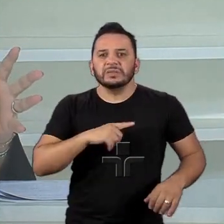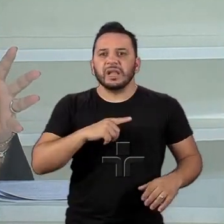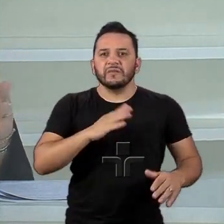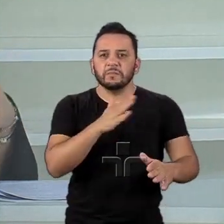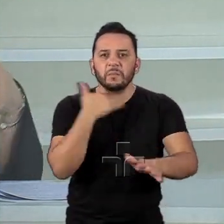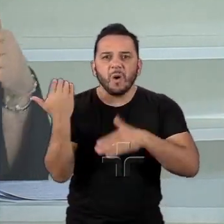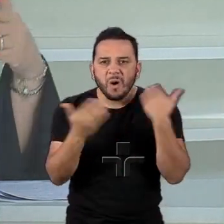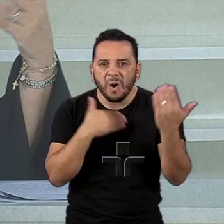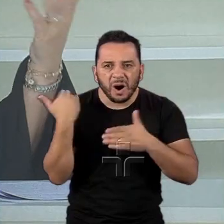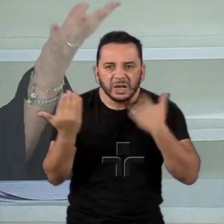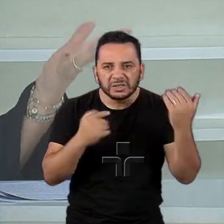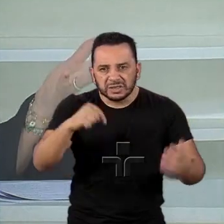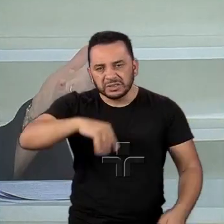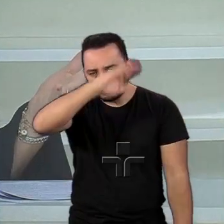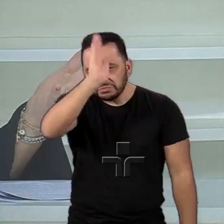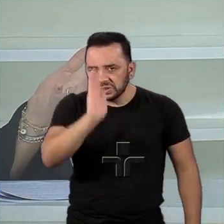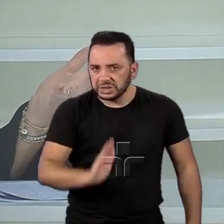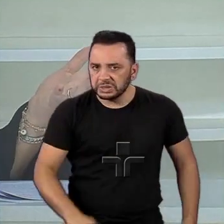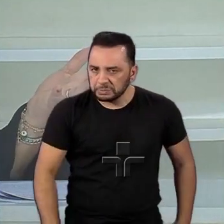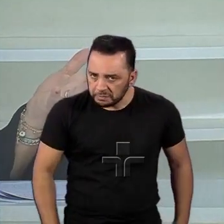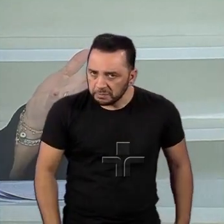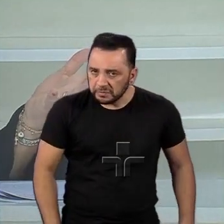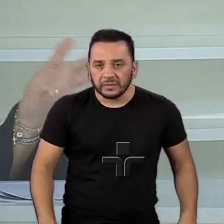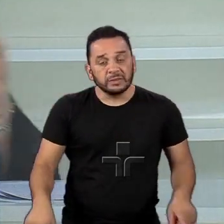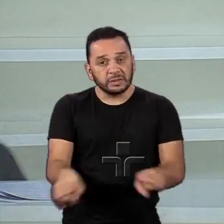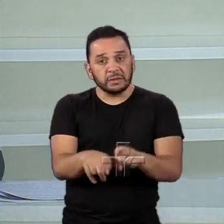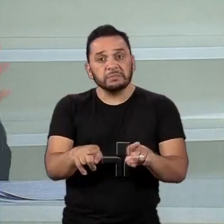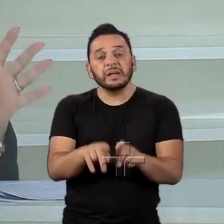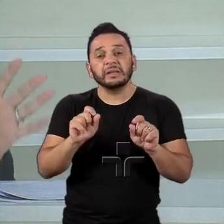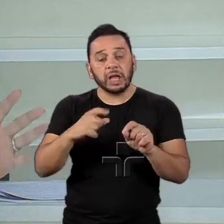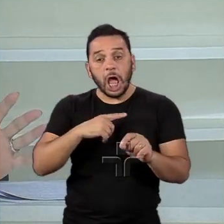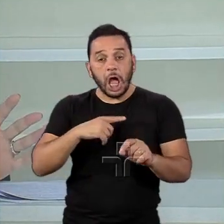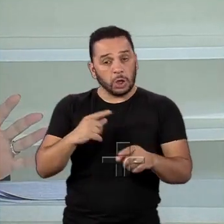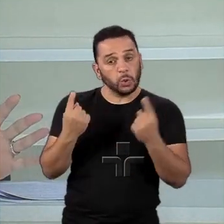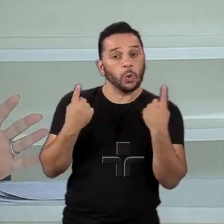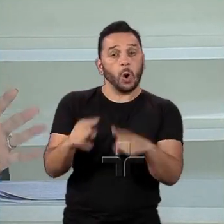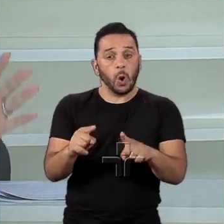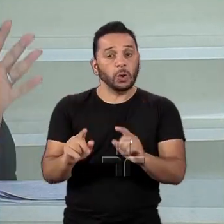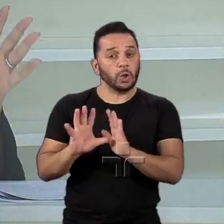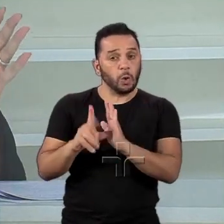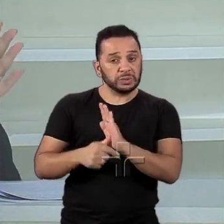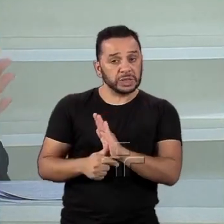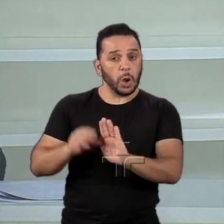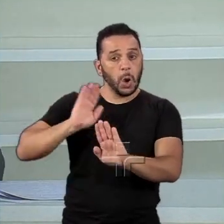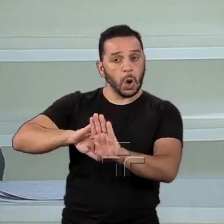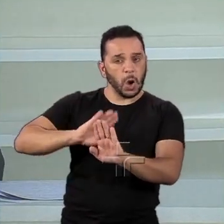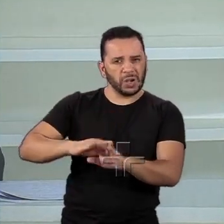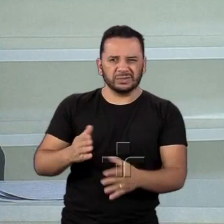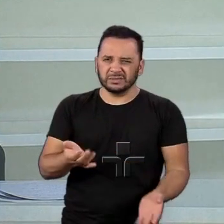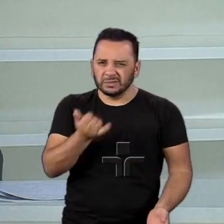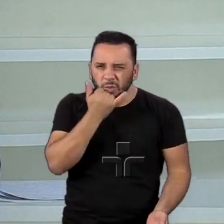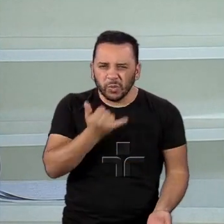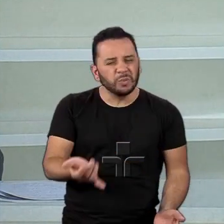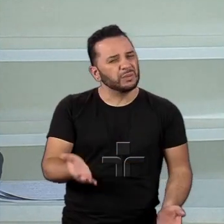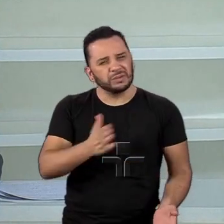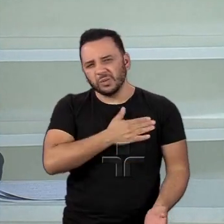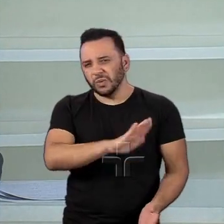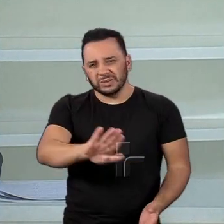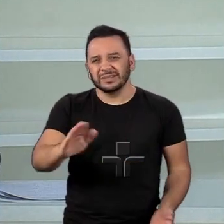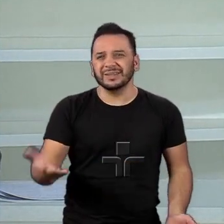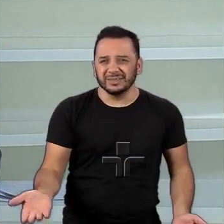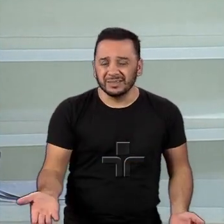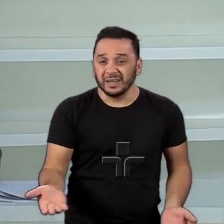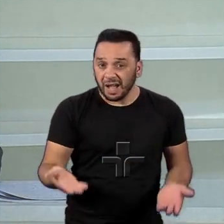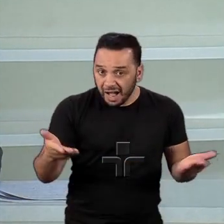para o país a bem de um combate à corrupção e que durou 20 anos. Então, eu não estou gostando. A partir do momento